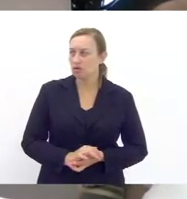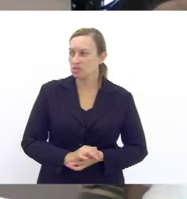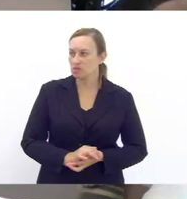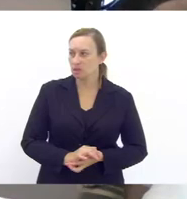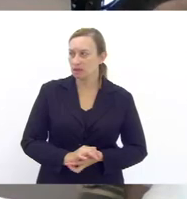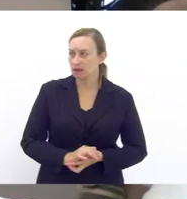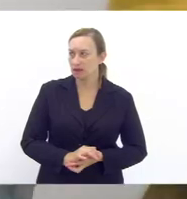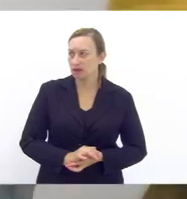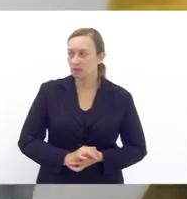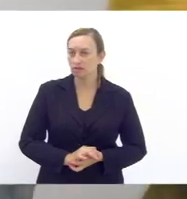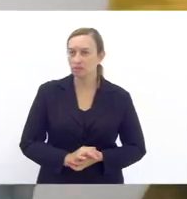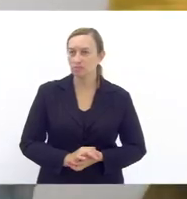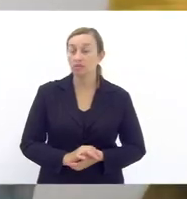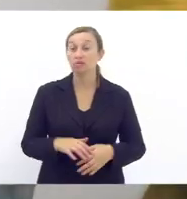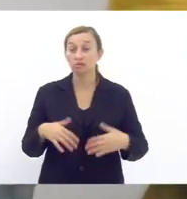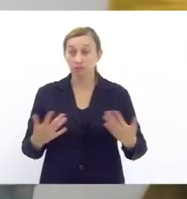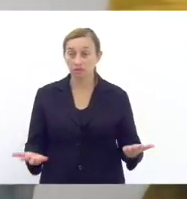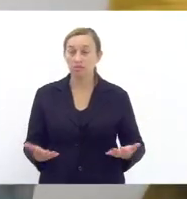então